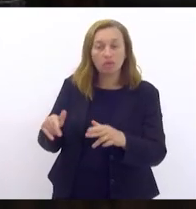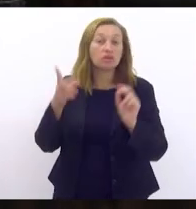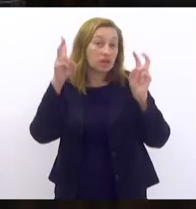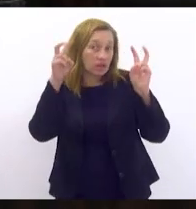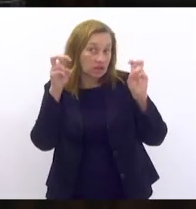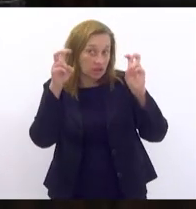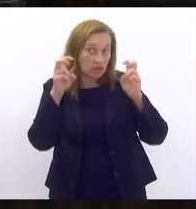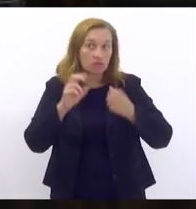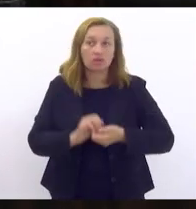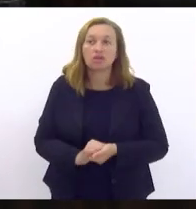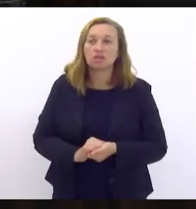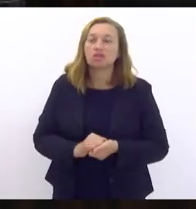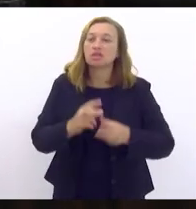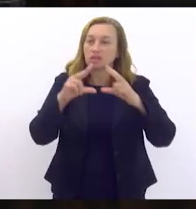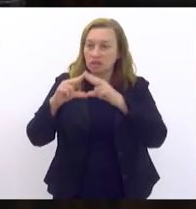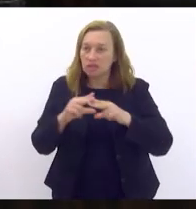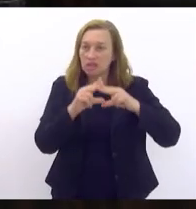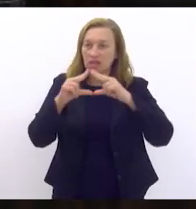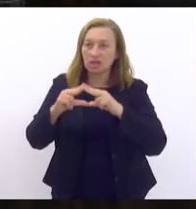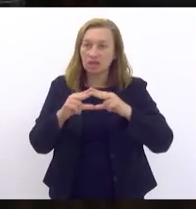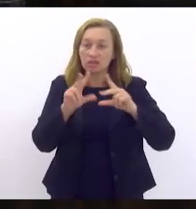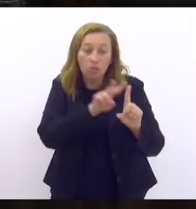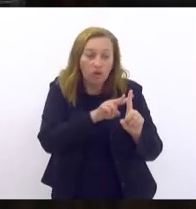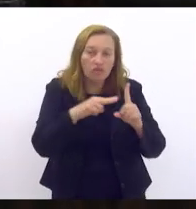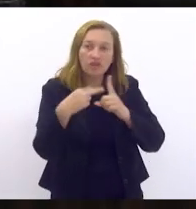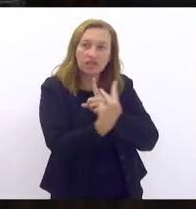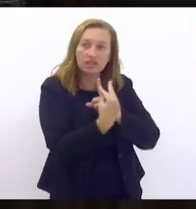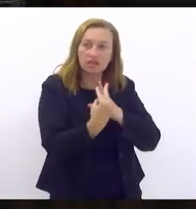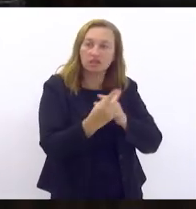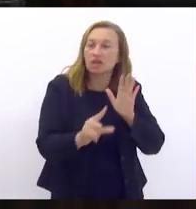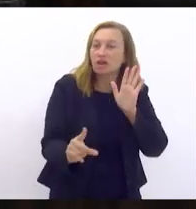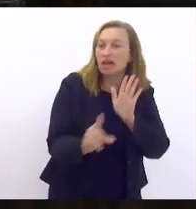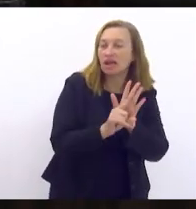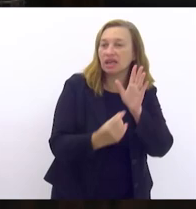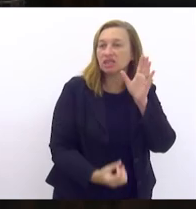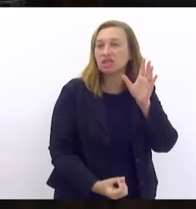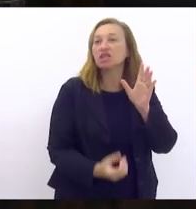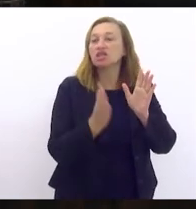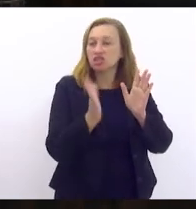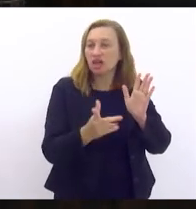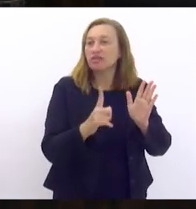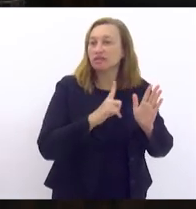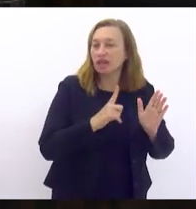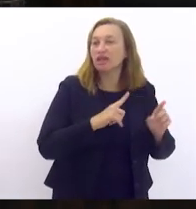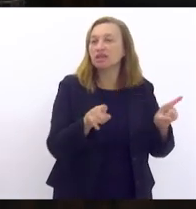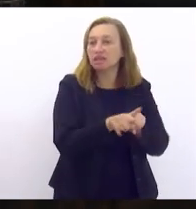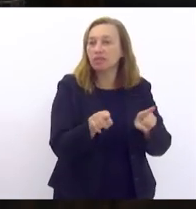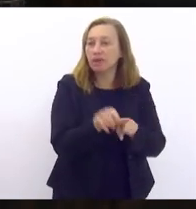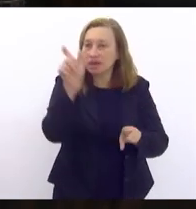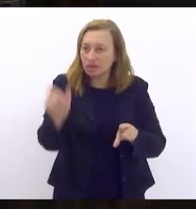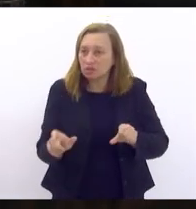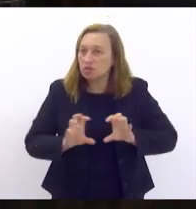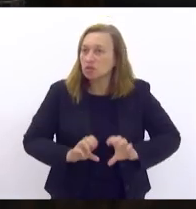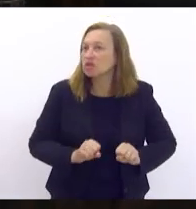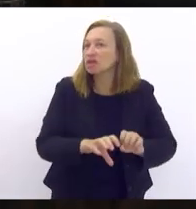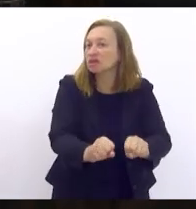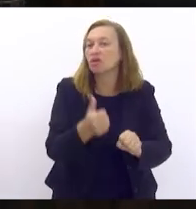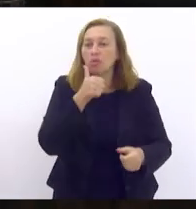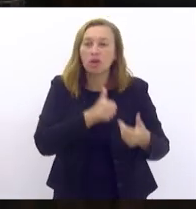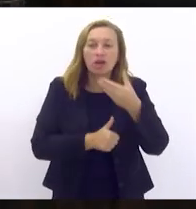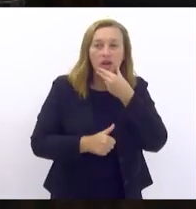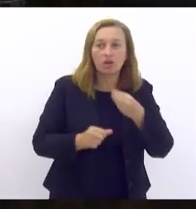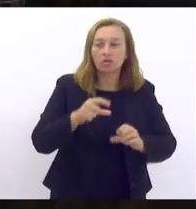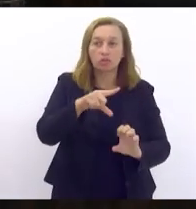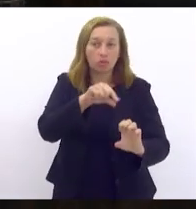questão da reciclagem olhando para as legislações existentes e os catadores e catadoras como